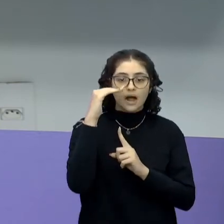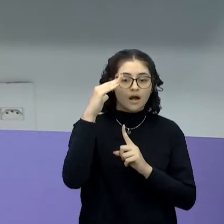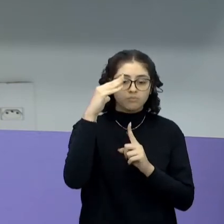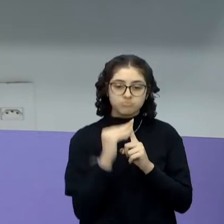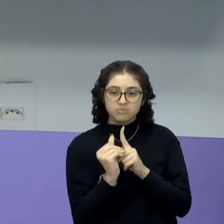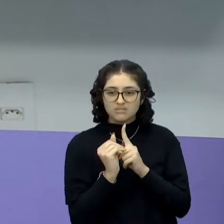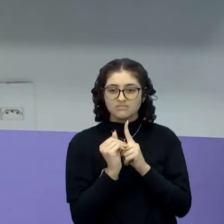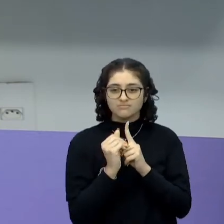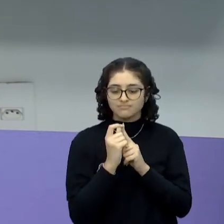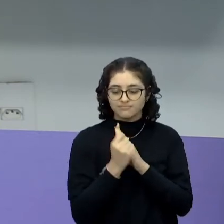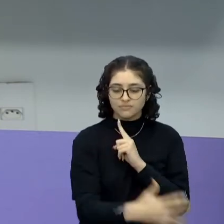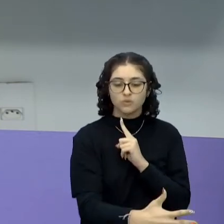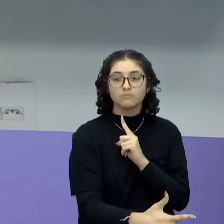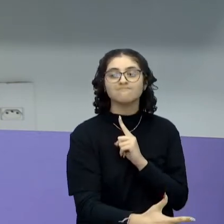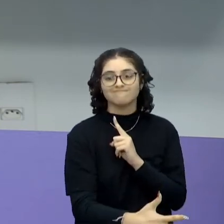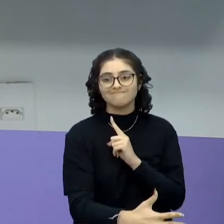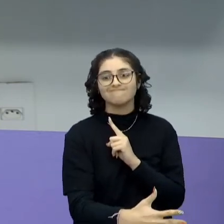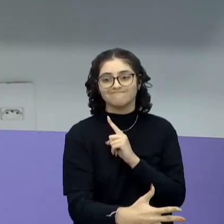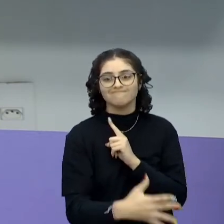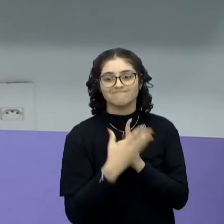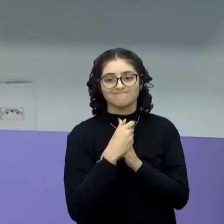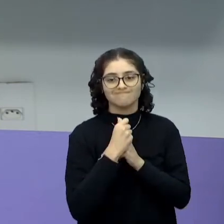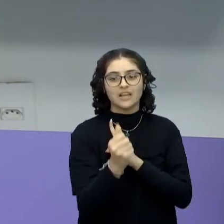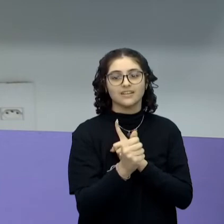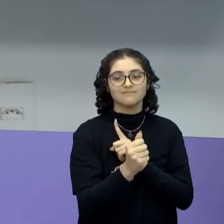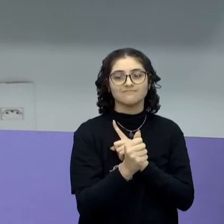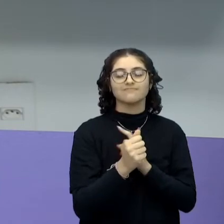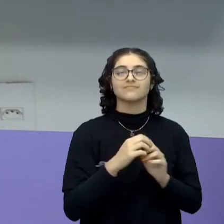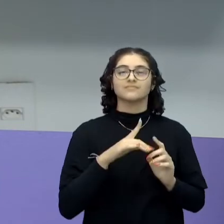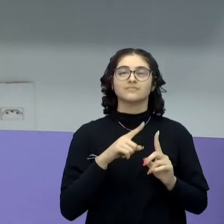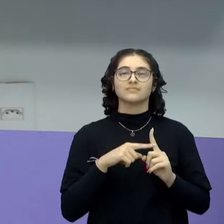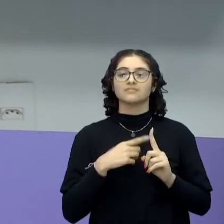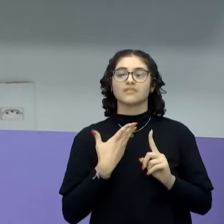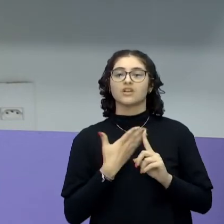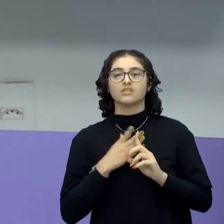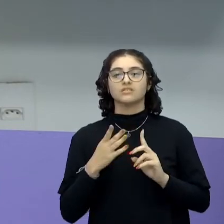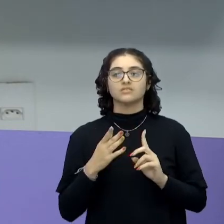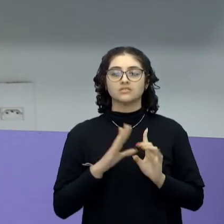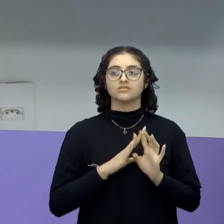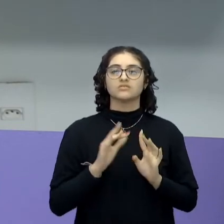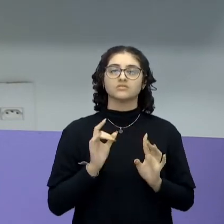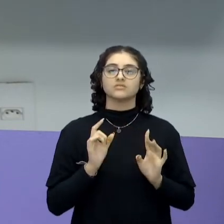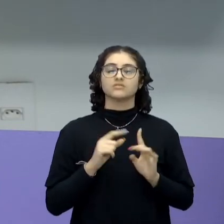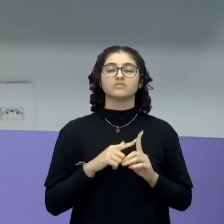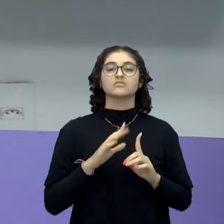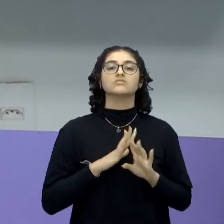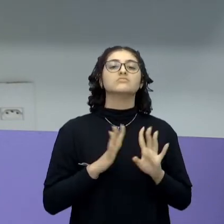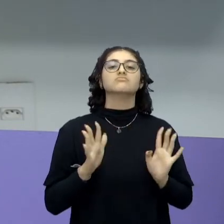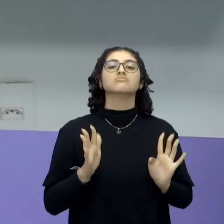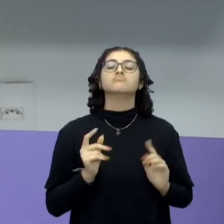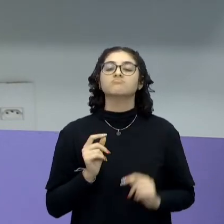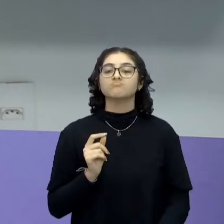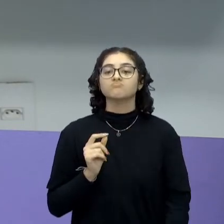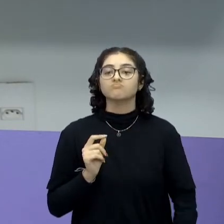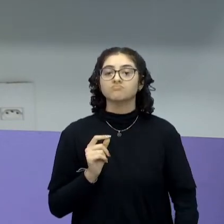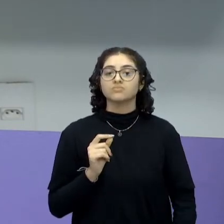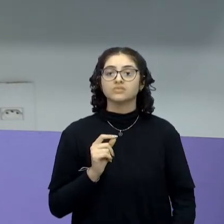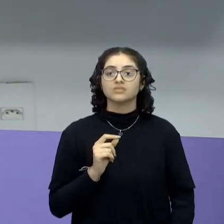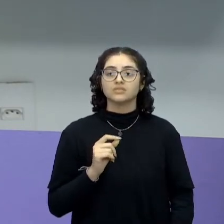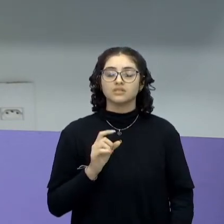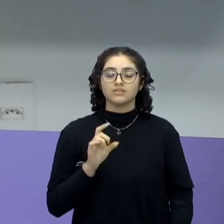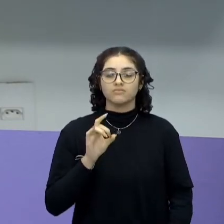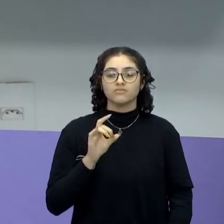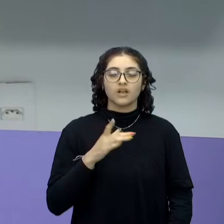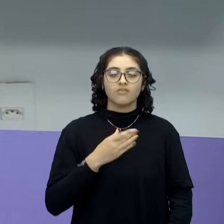Toda a camada bios é retirada desses seres humanos e eles se tornam meramente zoé. Eles se tornam meramente vida